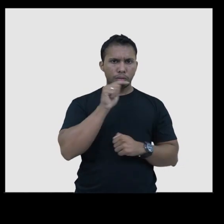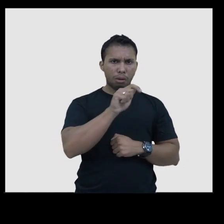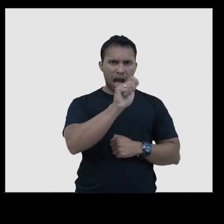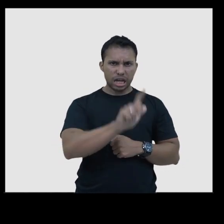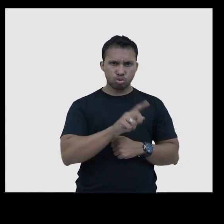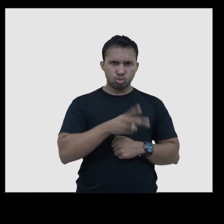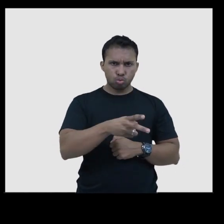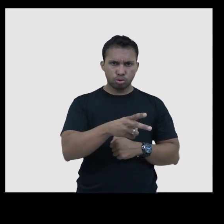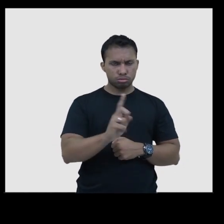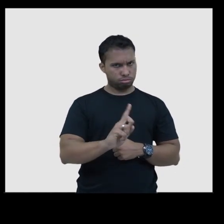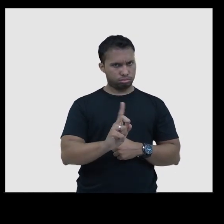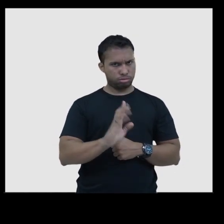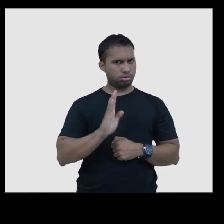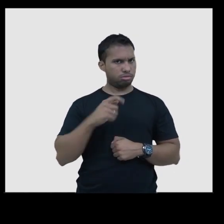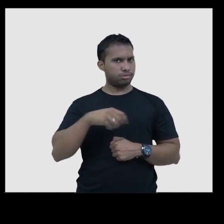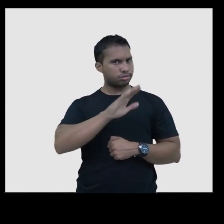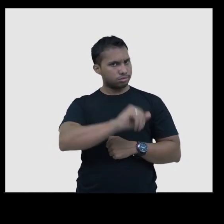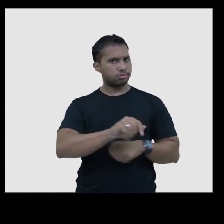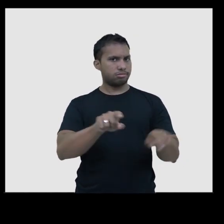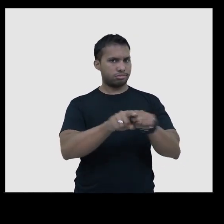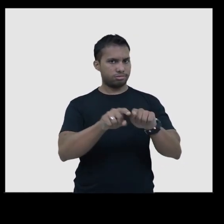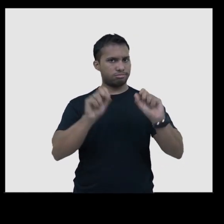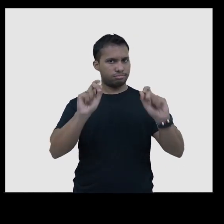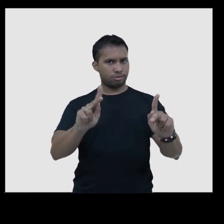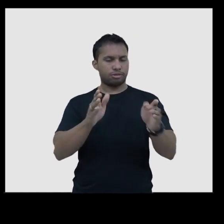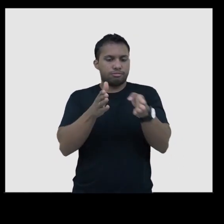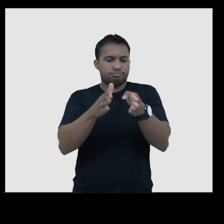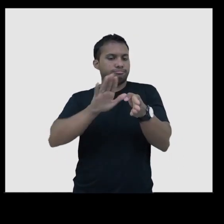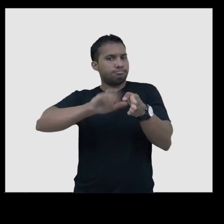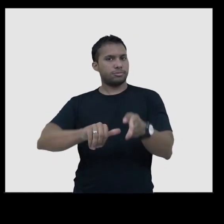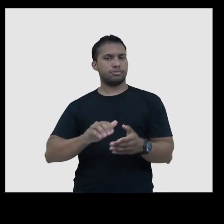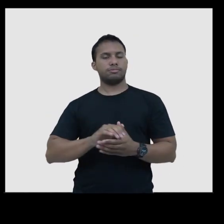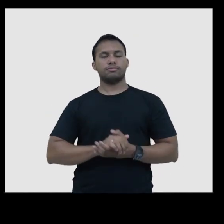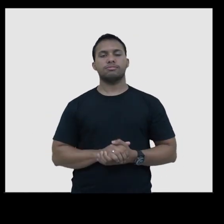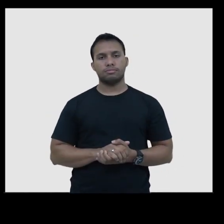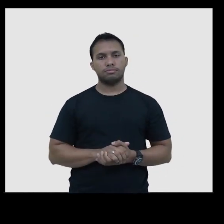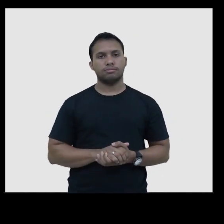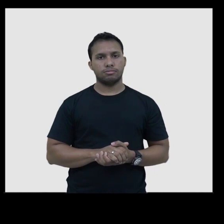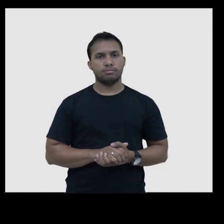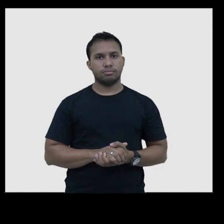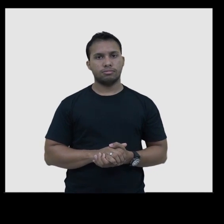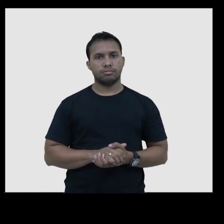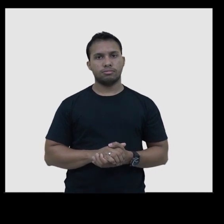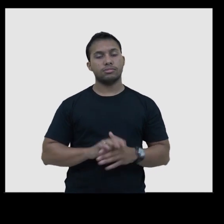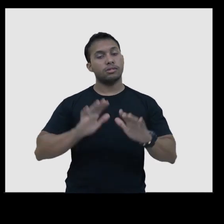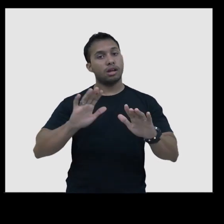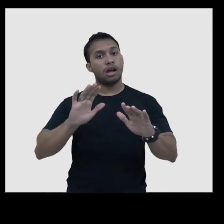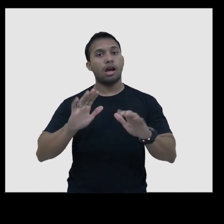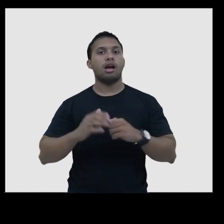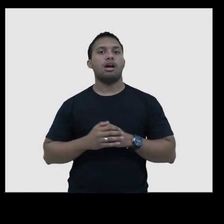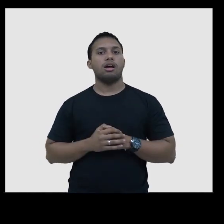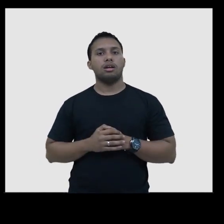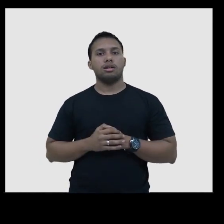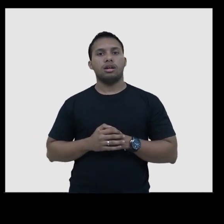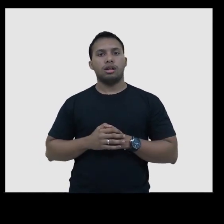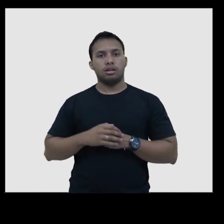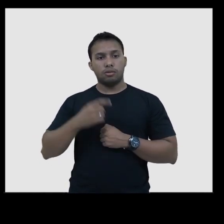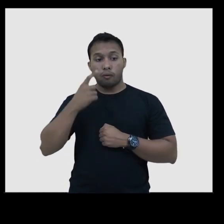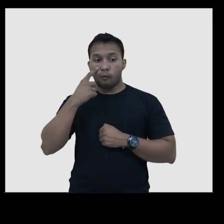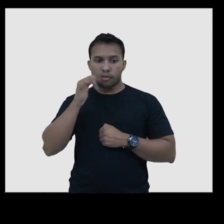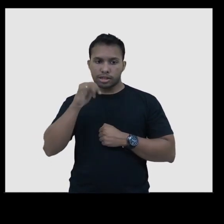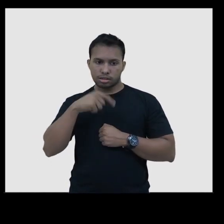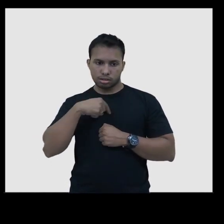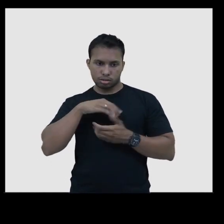vídeo. Vou voltar aqui um pouco a agulha para o final da interpretação anterior, para não ter essa